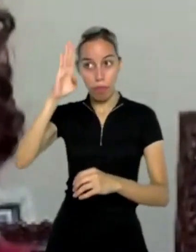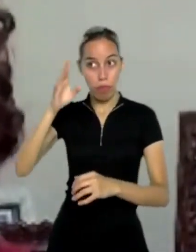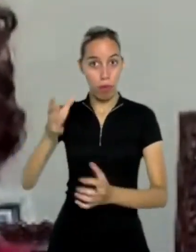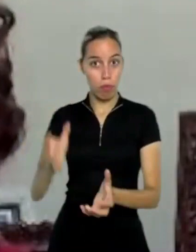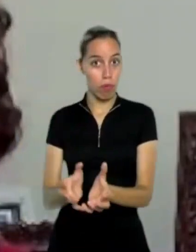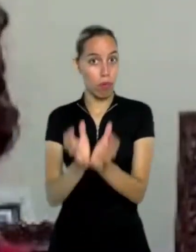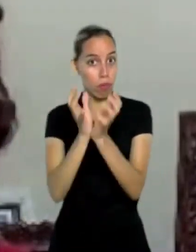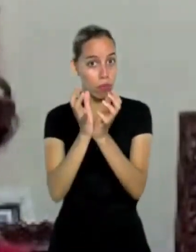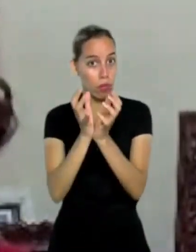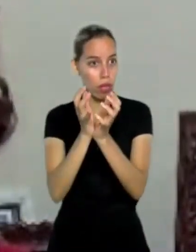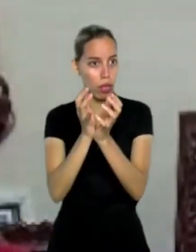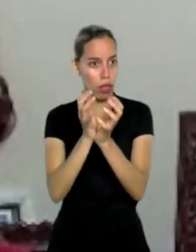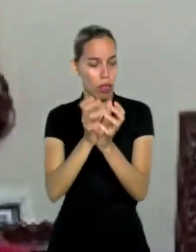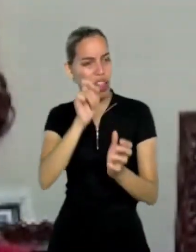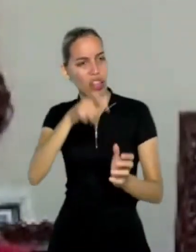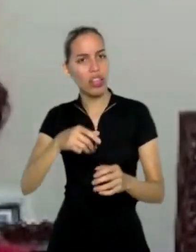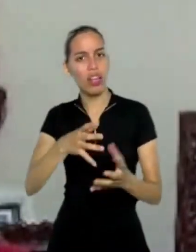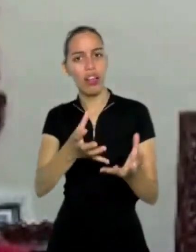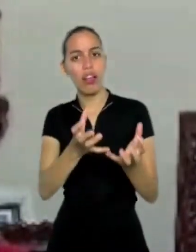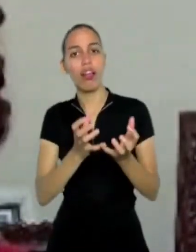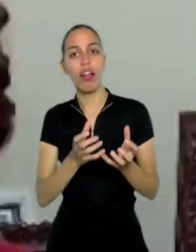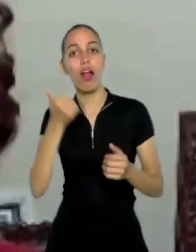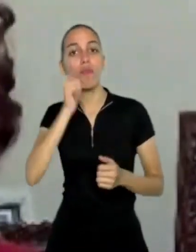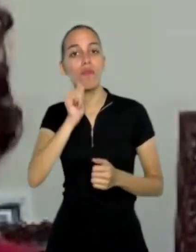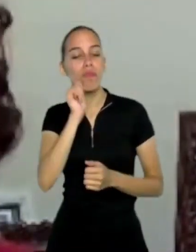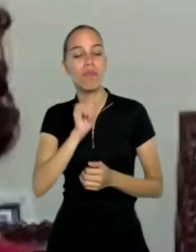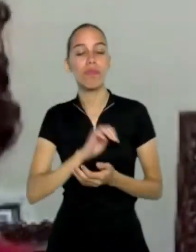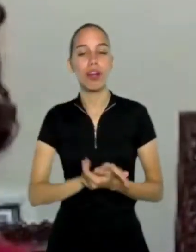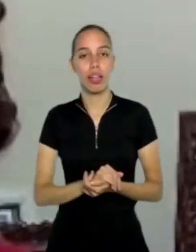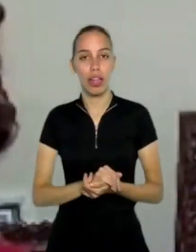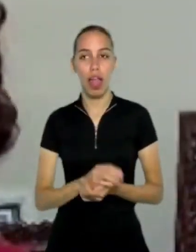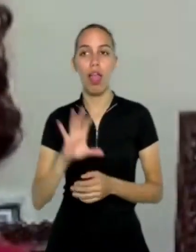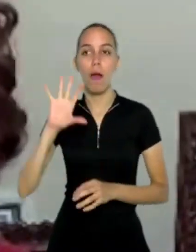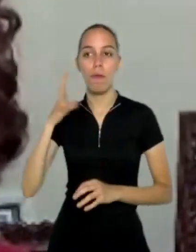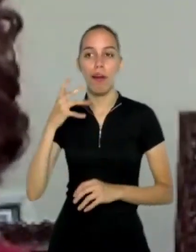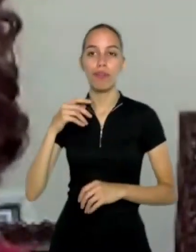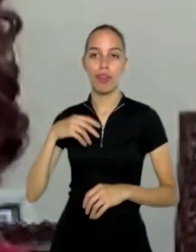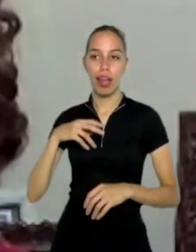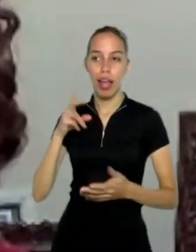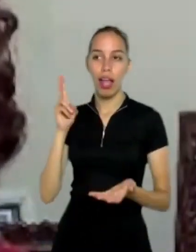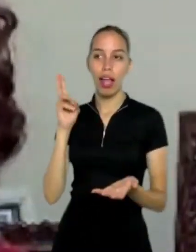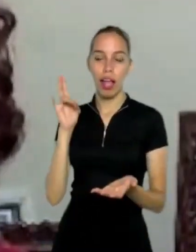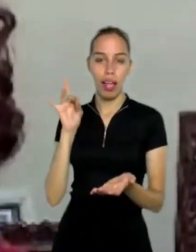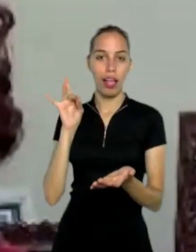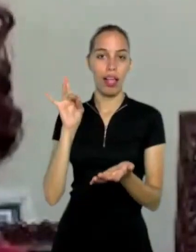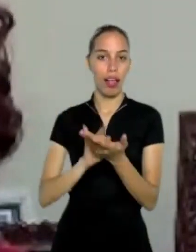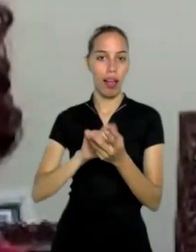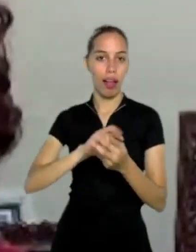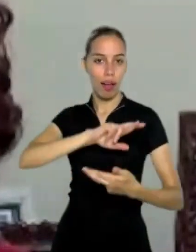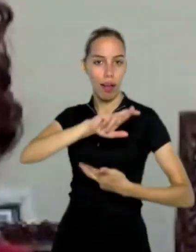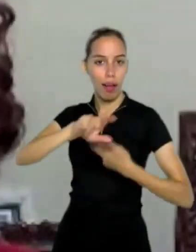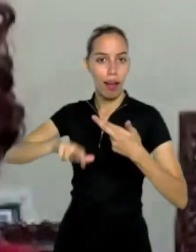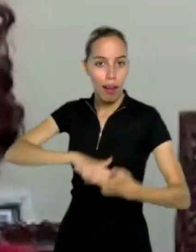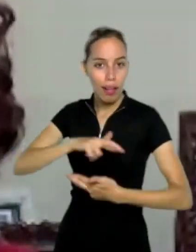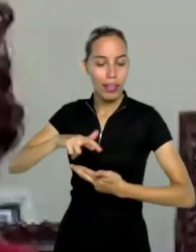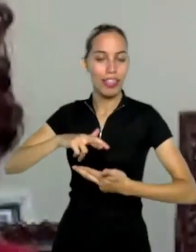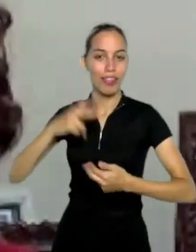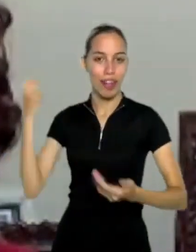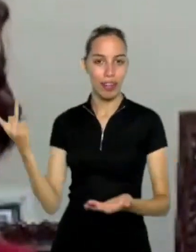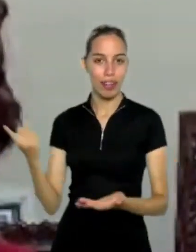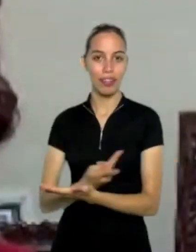acho que eu sempre falo que a gente está vivendo uma revolução mesmo, é uma revolução